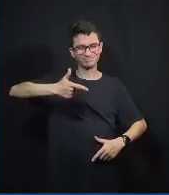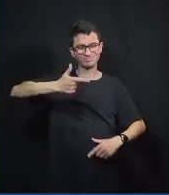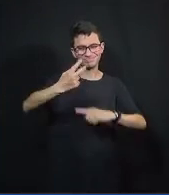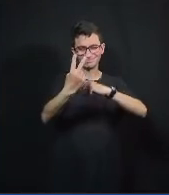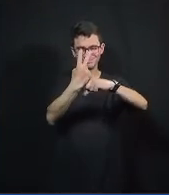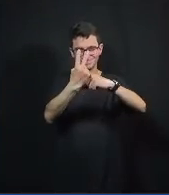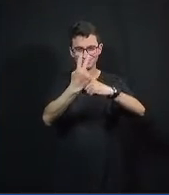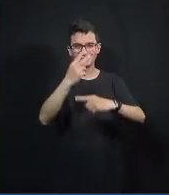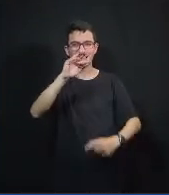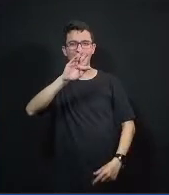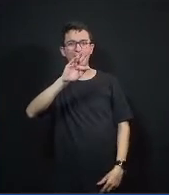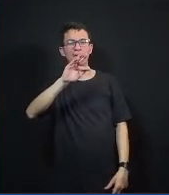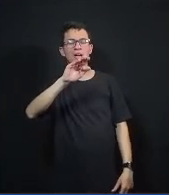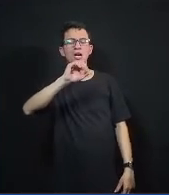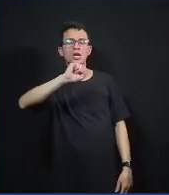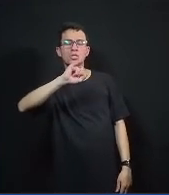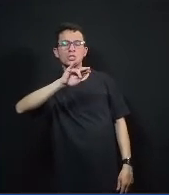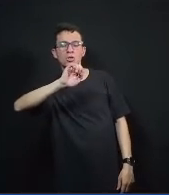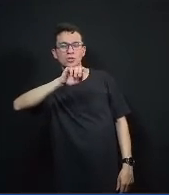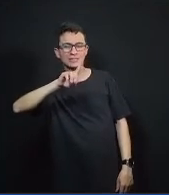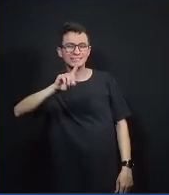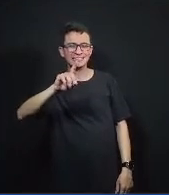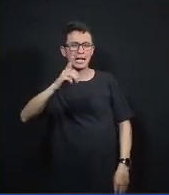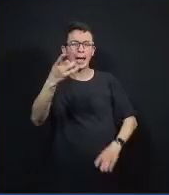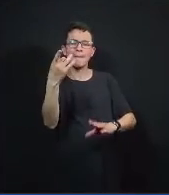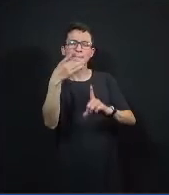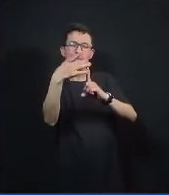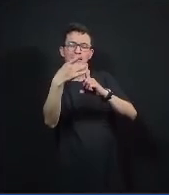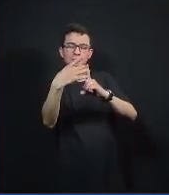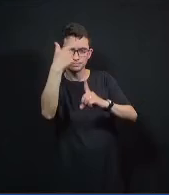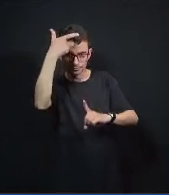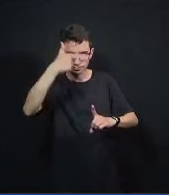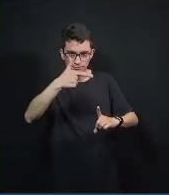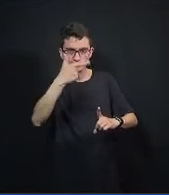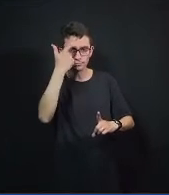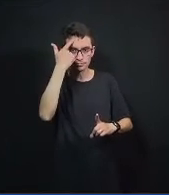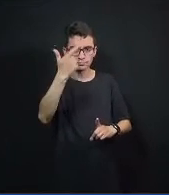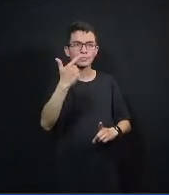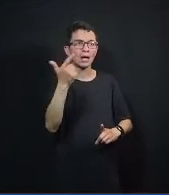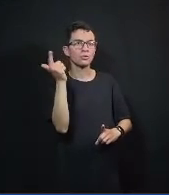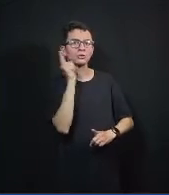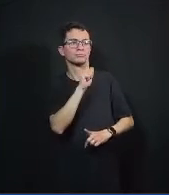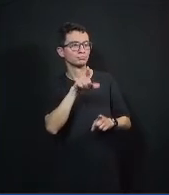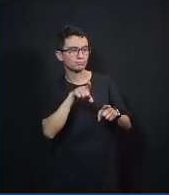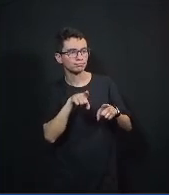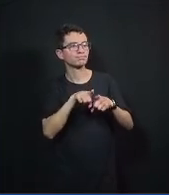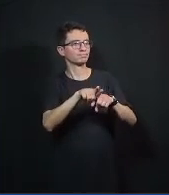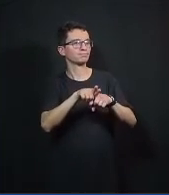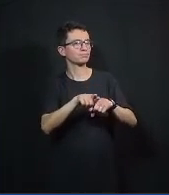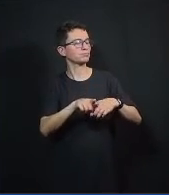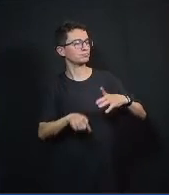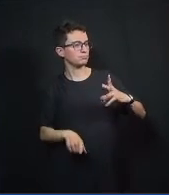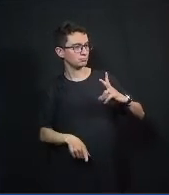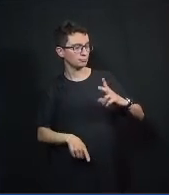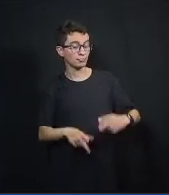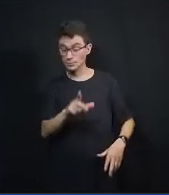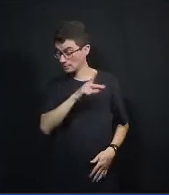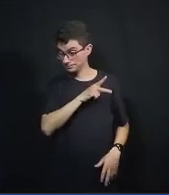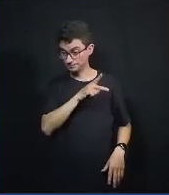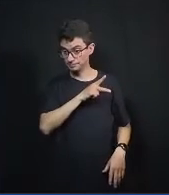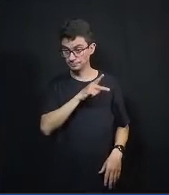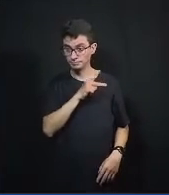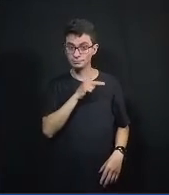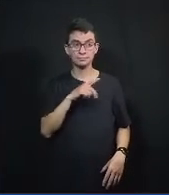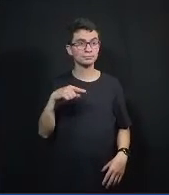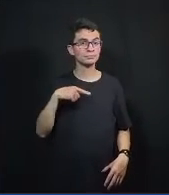chão. Nós conseguimos, com a iniciativa privada, uma parceria com a iniciativa privada, o ministro Barroso, presidente do Tribunal